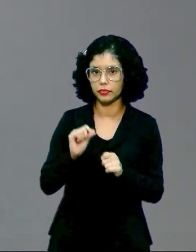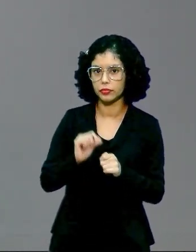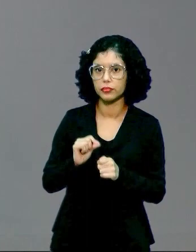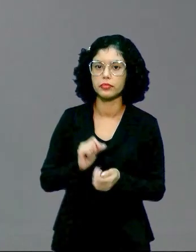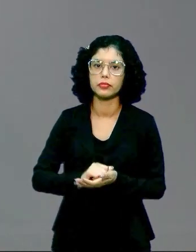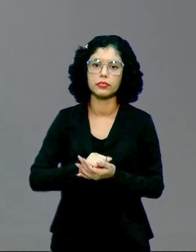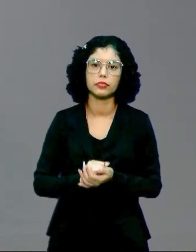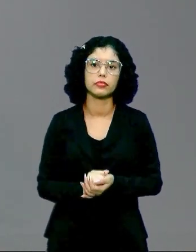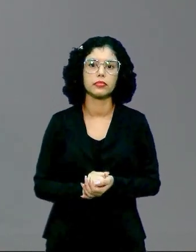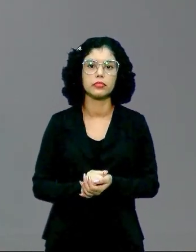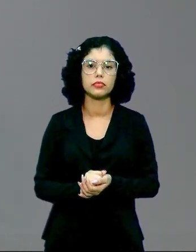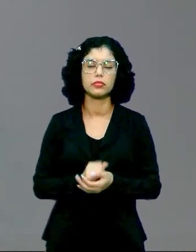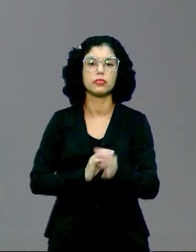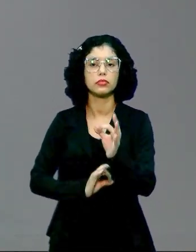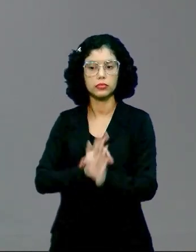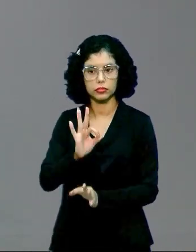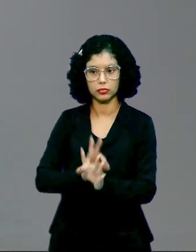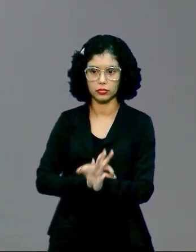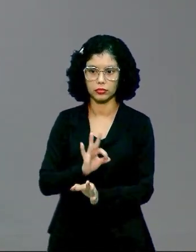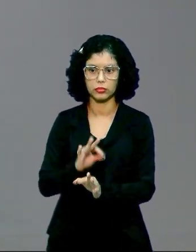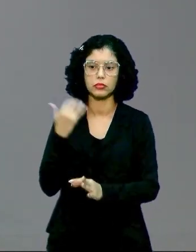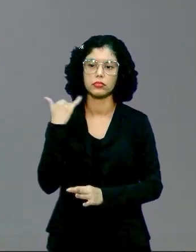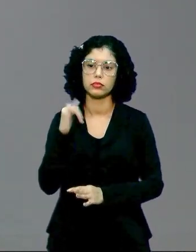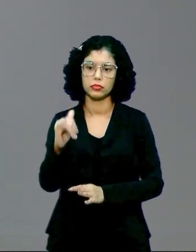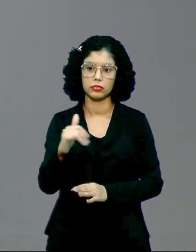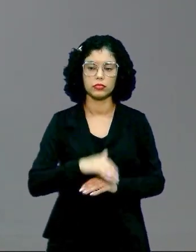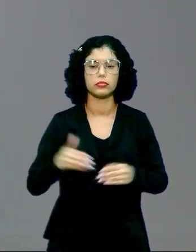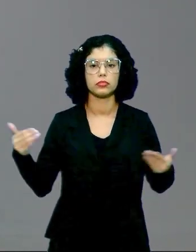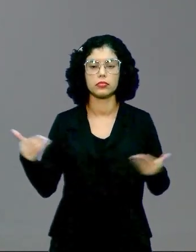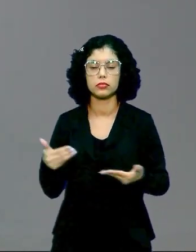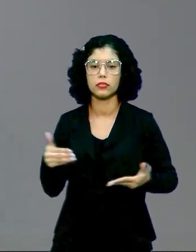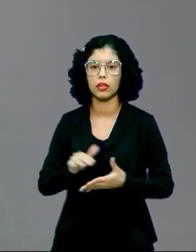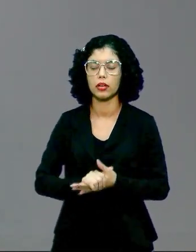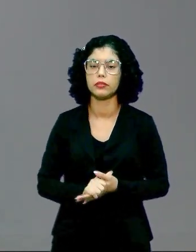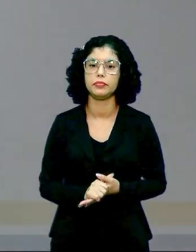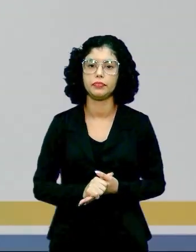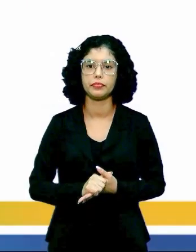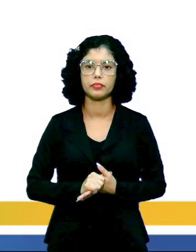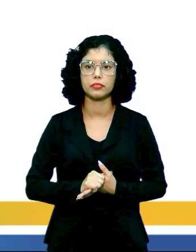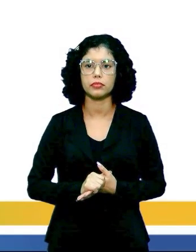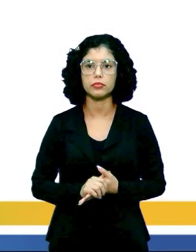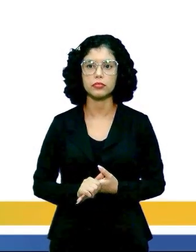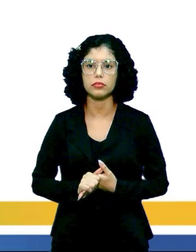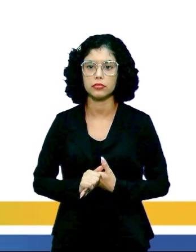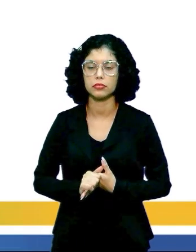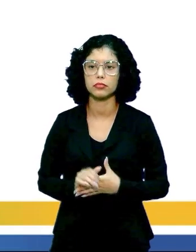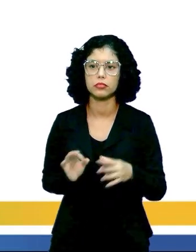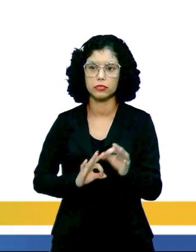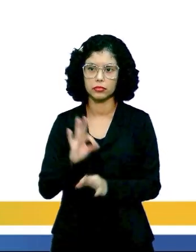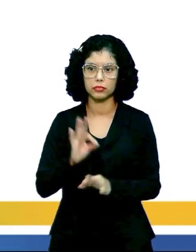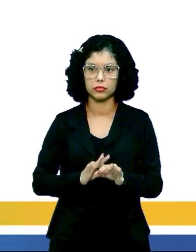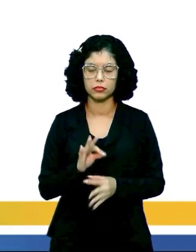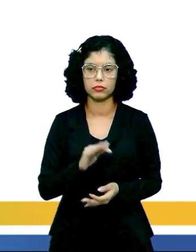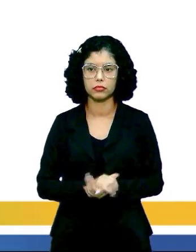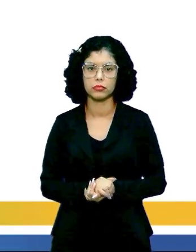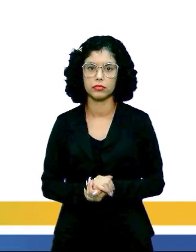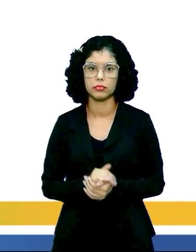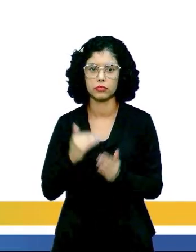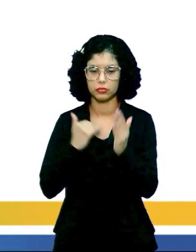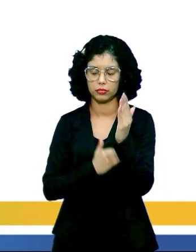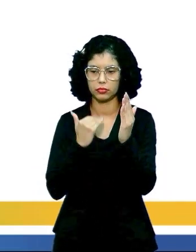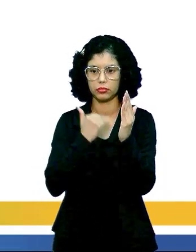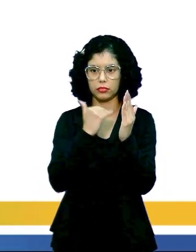Bohr simplesmente organizou esses elétrons. Hoje, nós sabemos que os elétrons eles estão organizados em